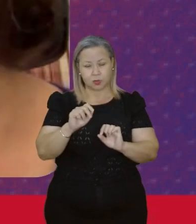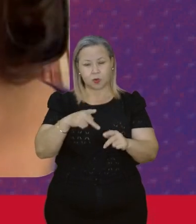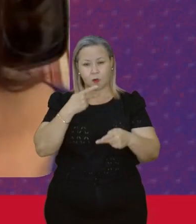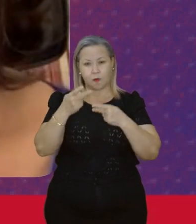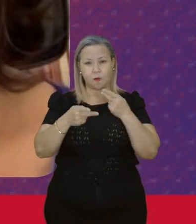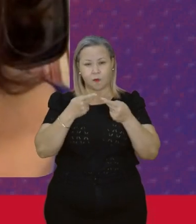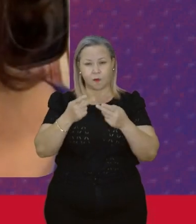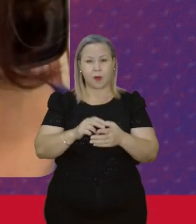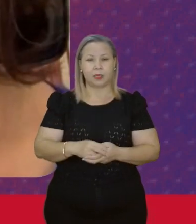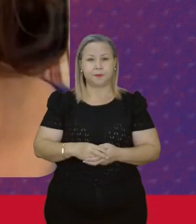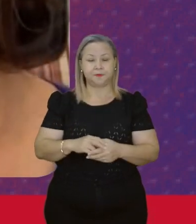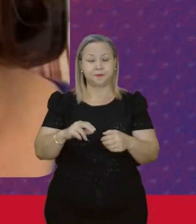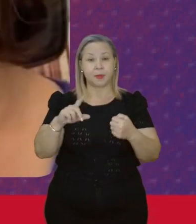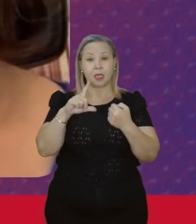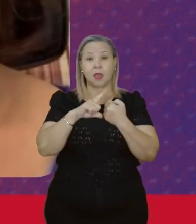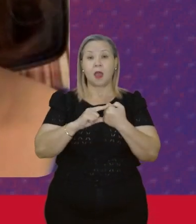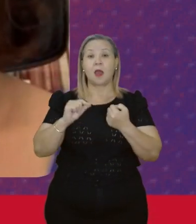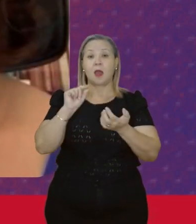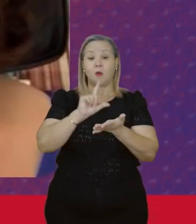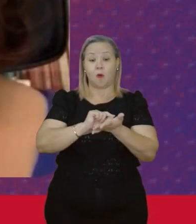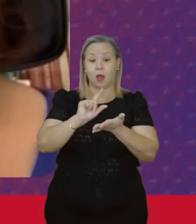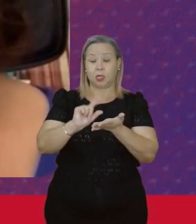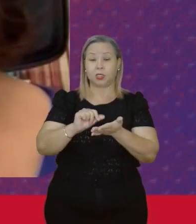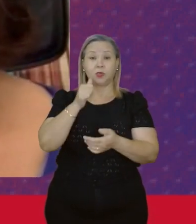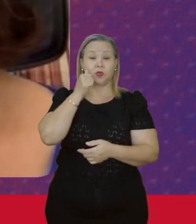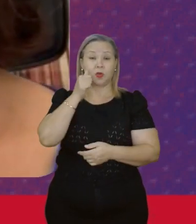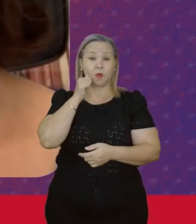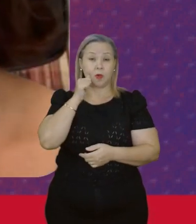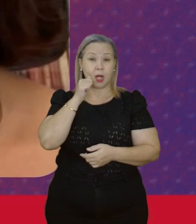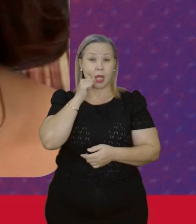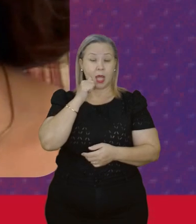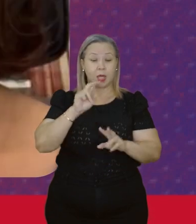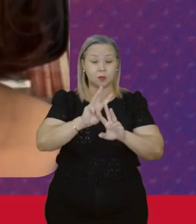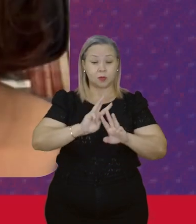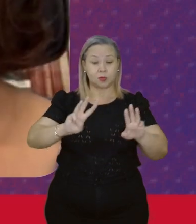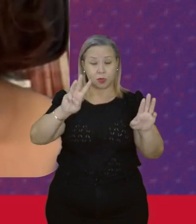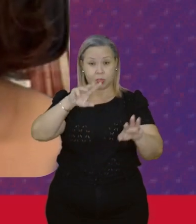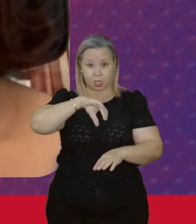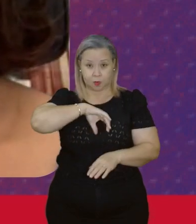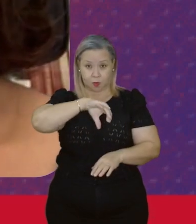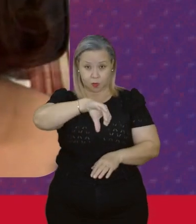português. É um artigo de uma mulher num site português que diz o seguinte: